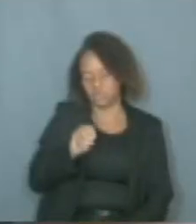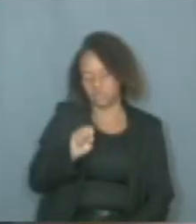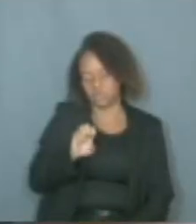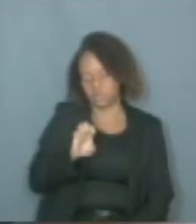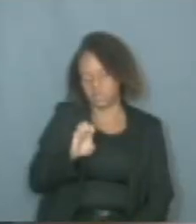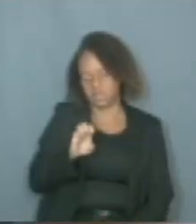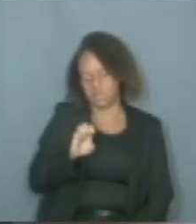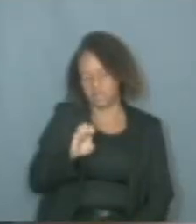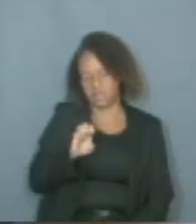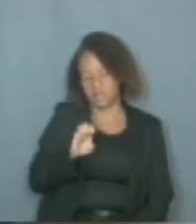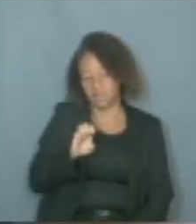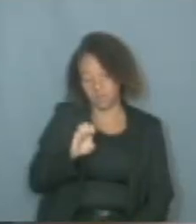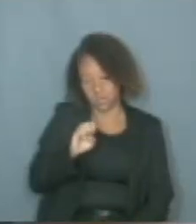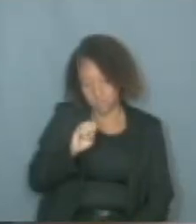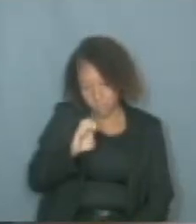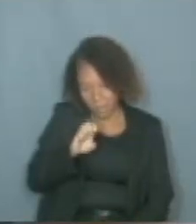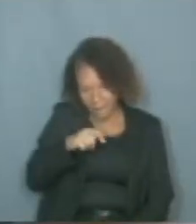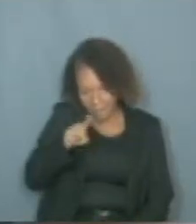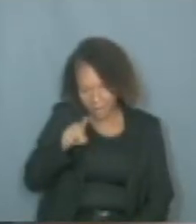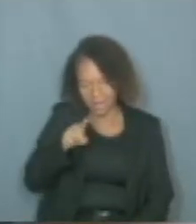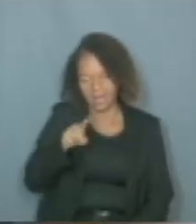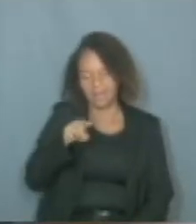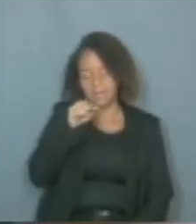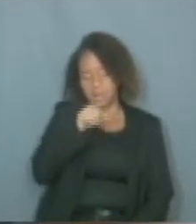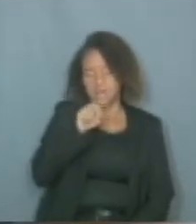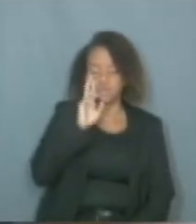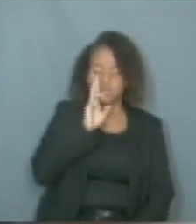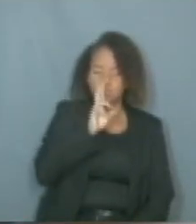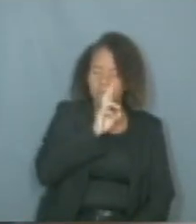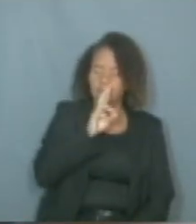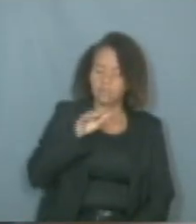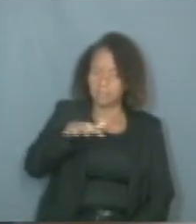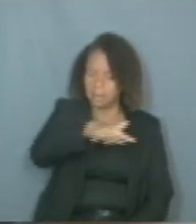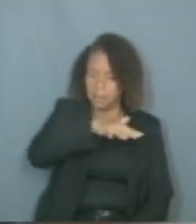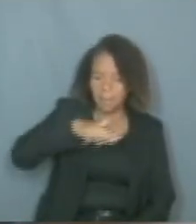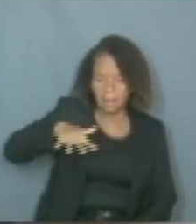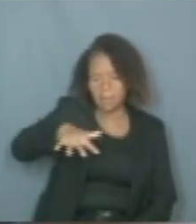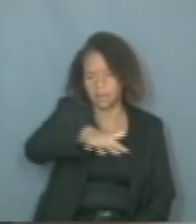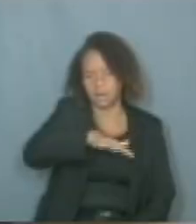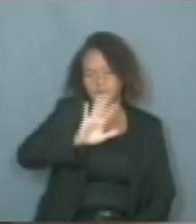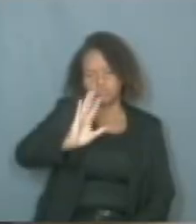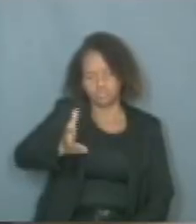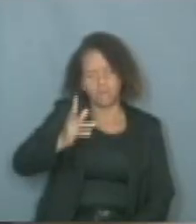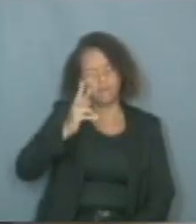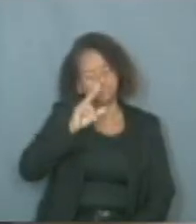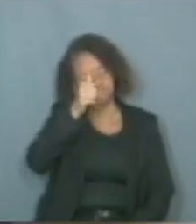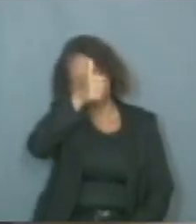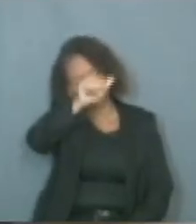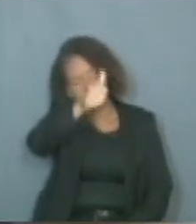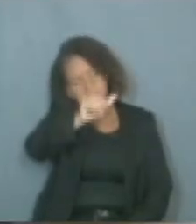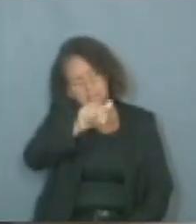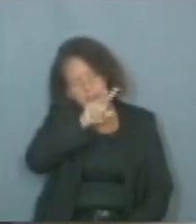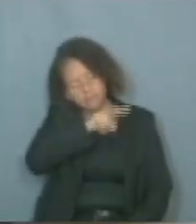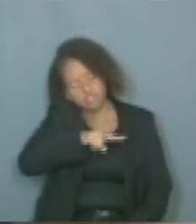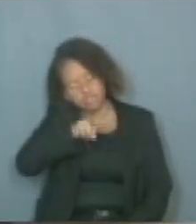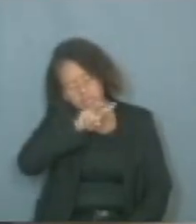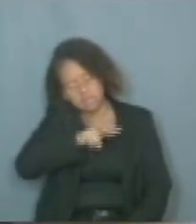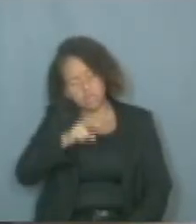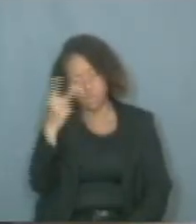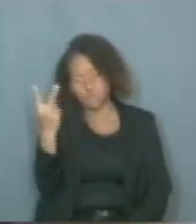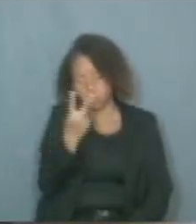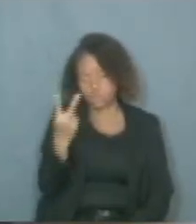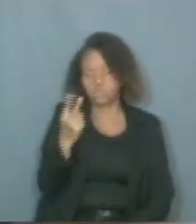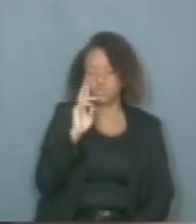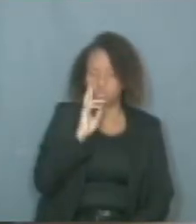Castro. Isso porque esses restaurantes populares, eu já fiscalizei os 2 restaurantes